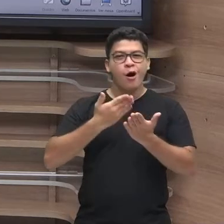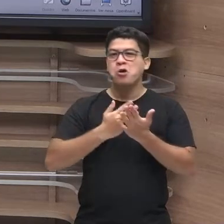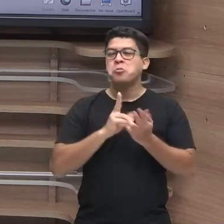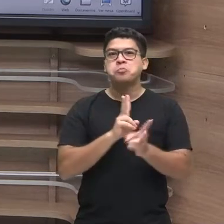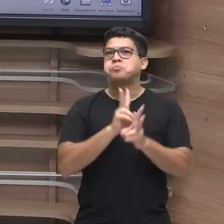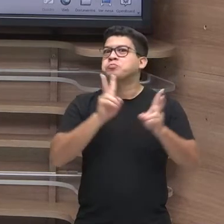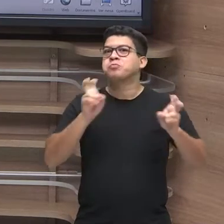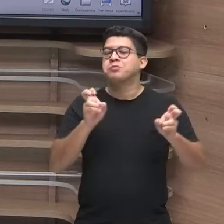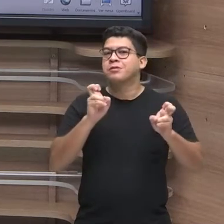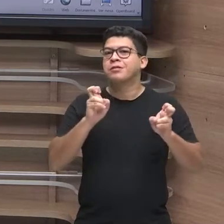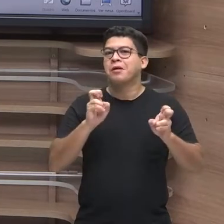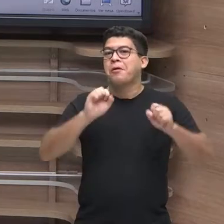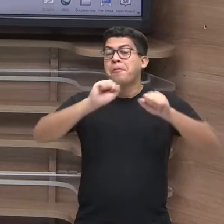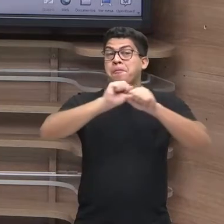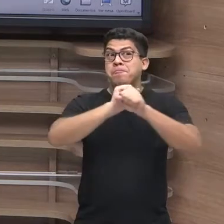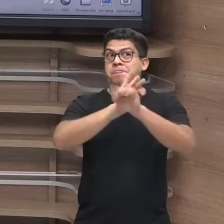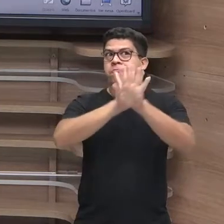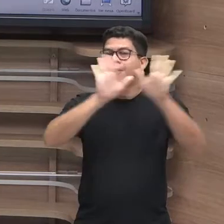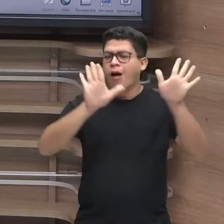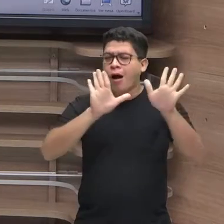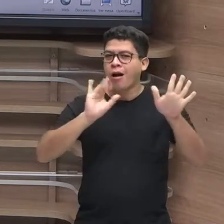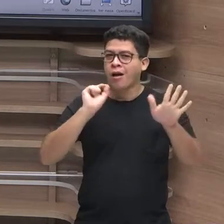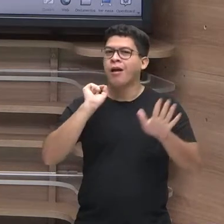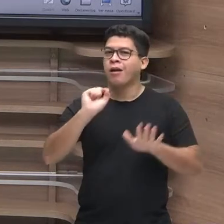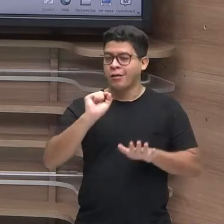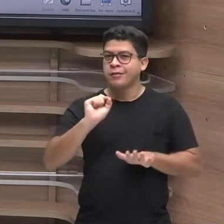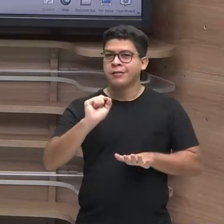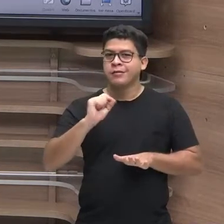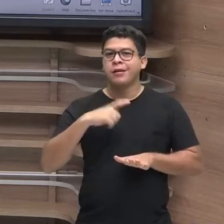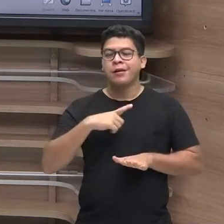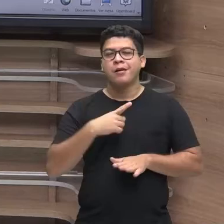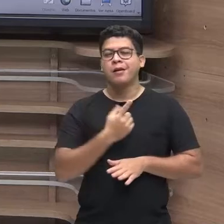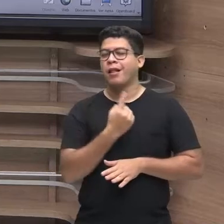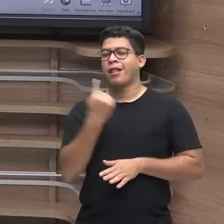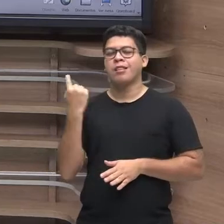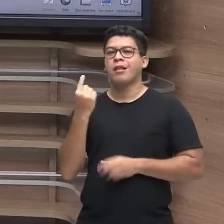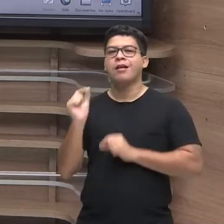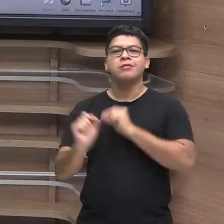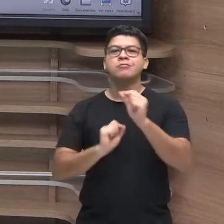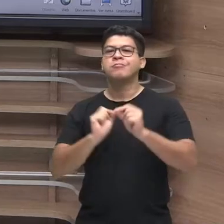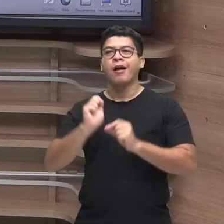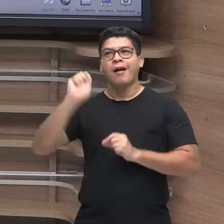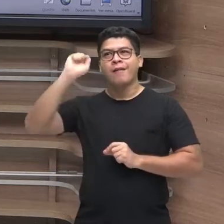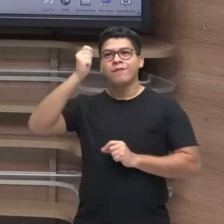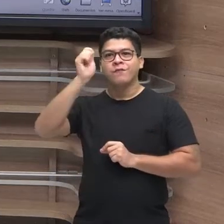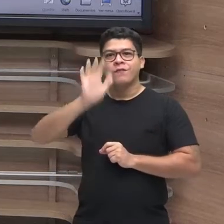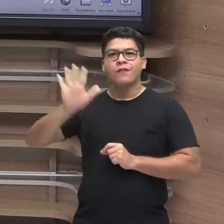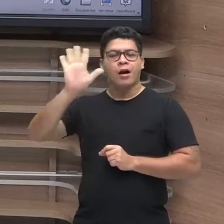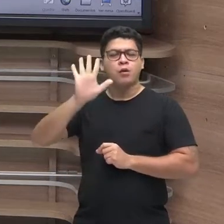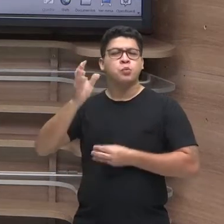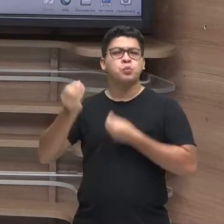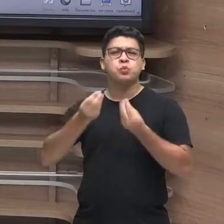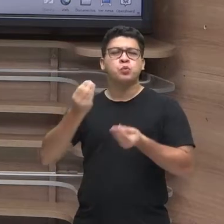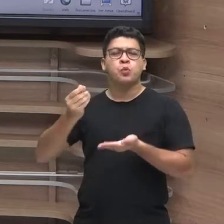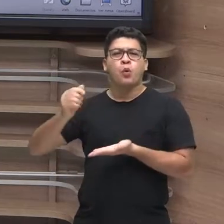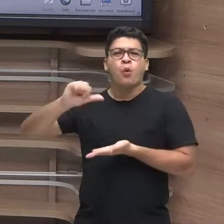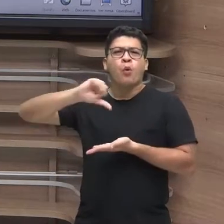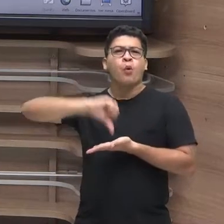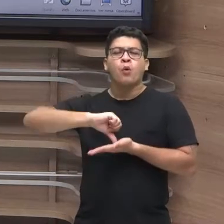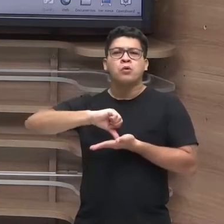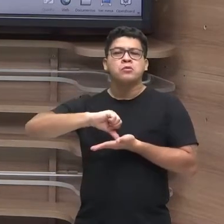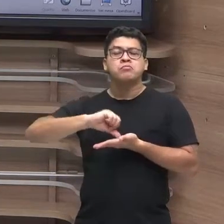um pouco mais sobre os egípcios, sobre este povo africano. Vamos compreender um pouco mais sobre a localização, sobre